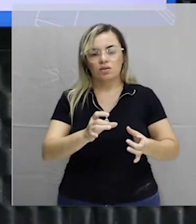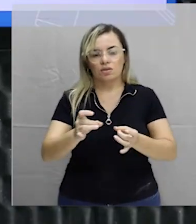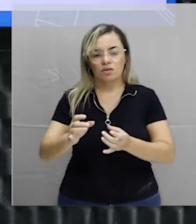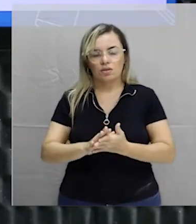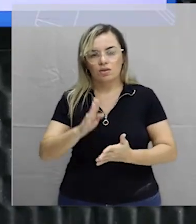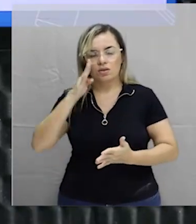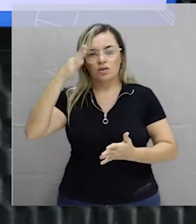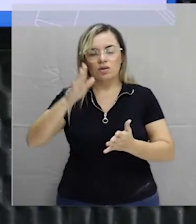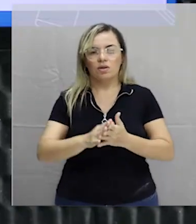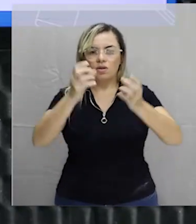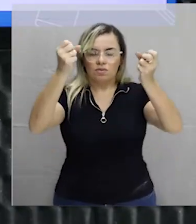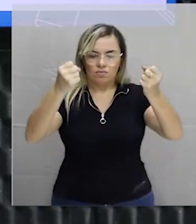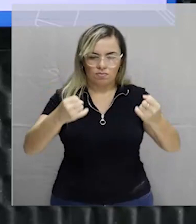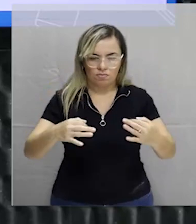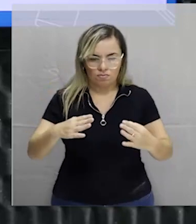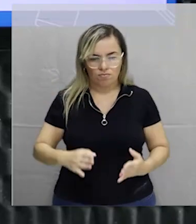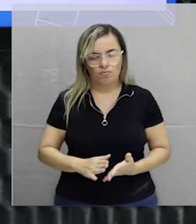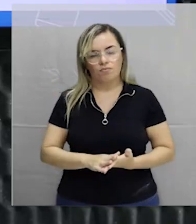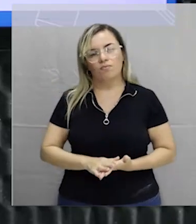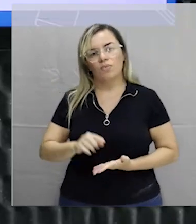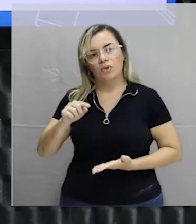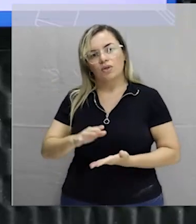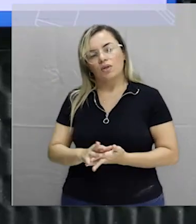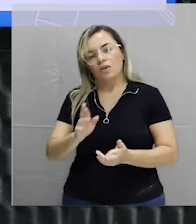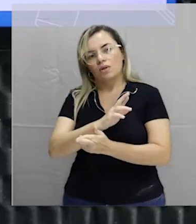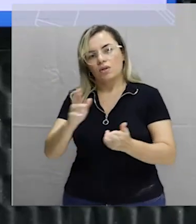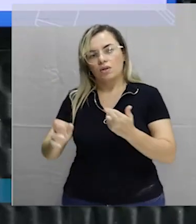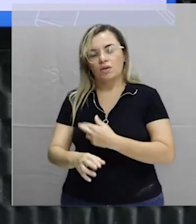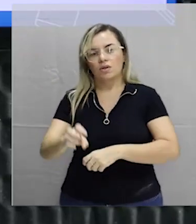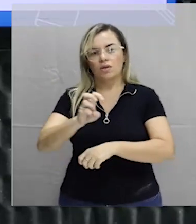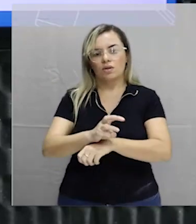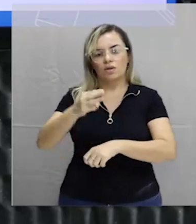questões que nortearam o Maranhão na